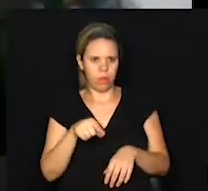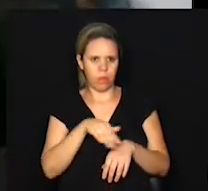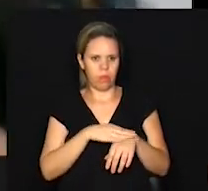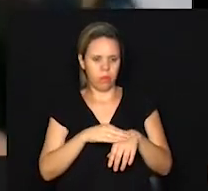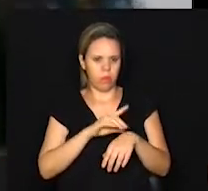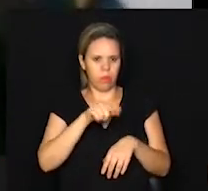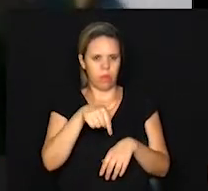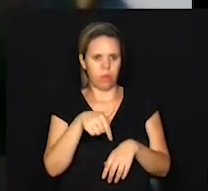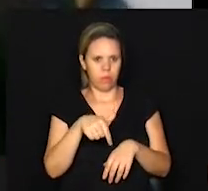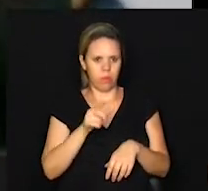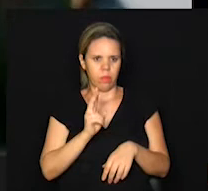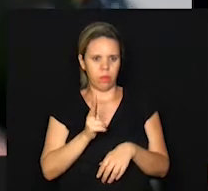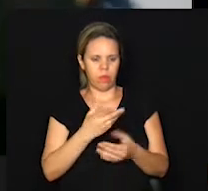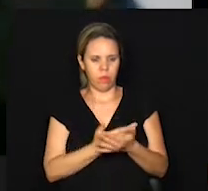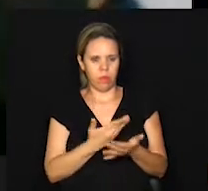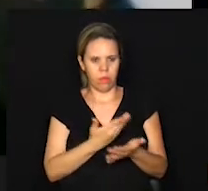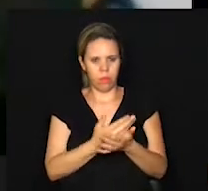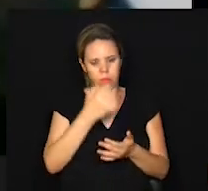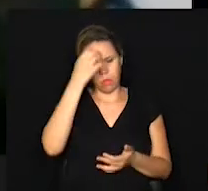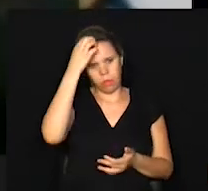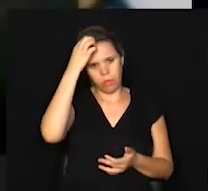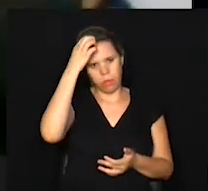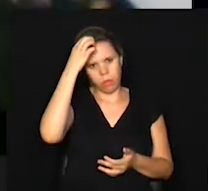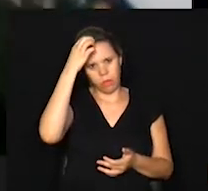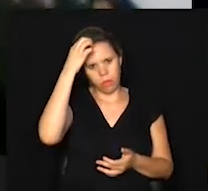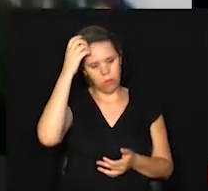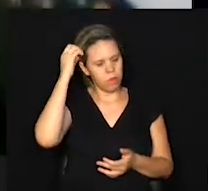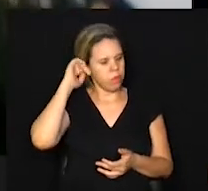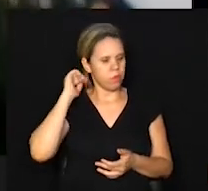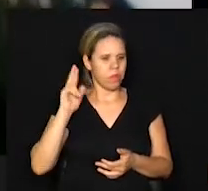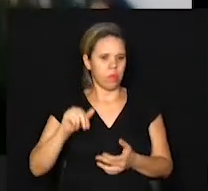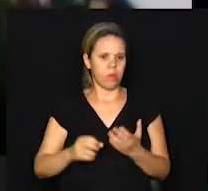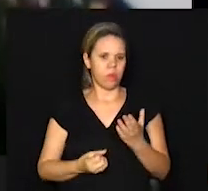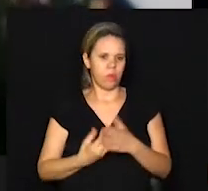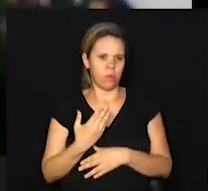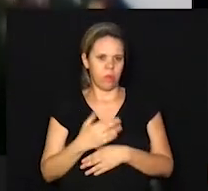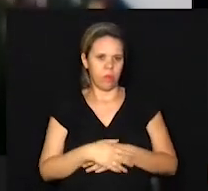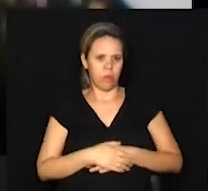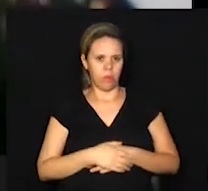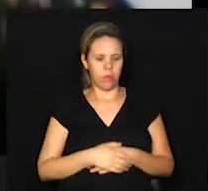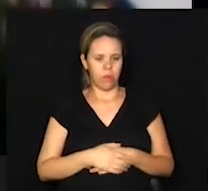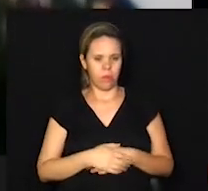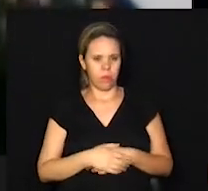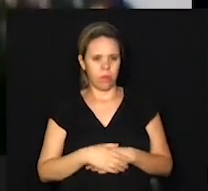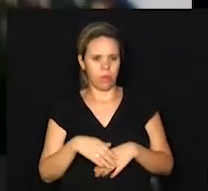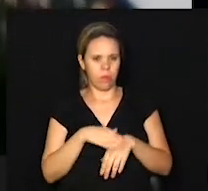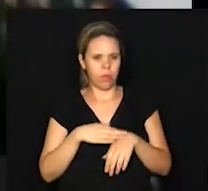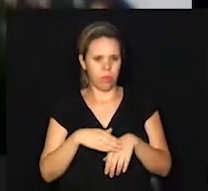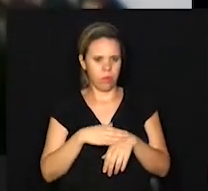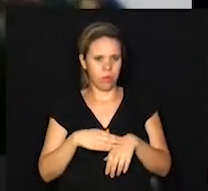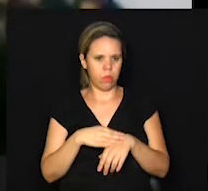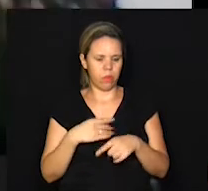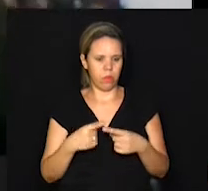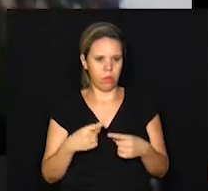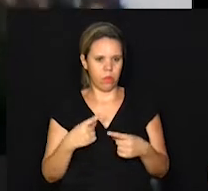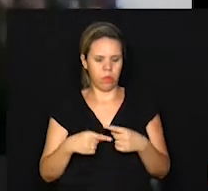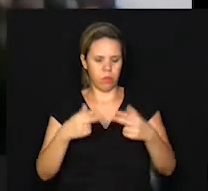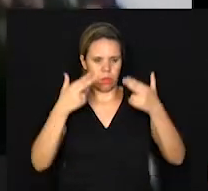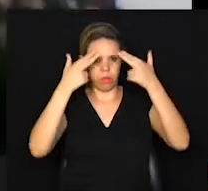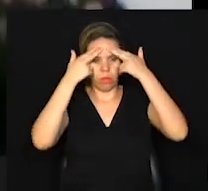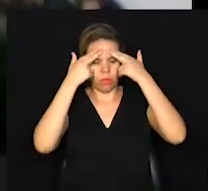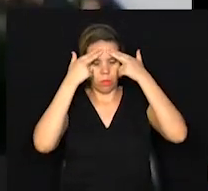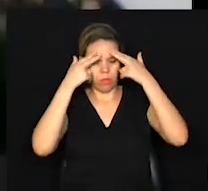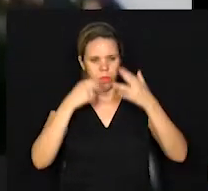mas depois a gente segue. E olha, outra coisa, isso nunca aconteceu, tá? Então eu conversei com eles porque eles estavam